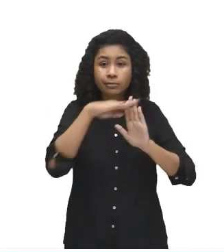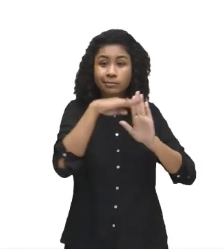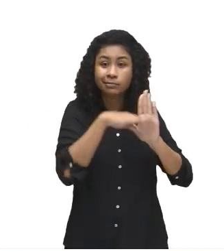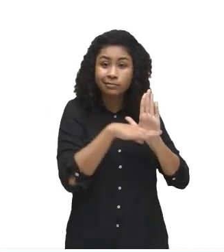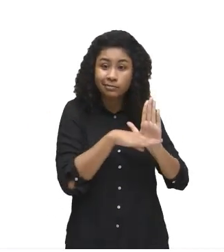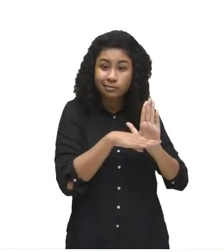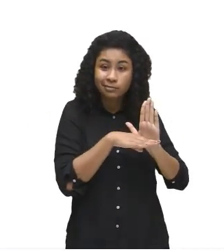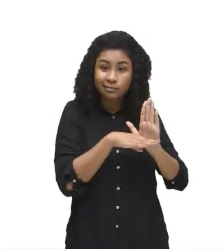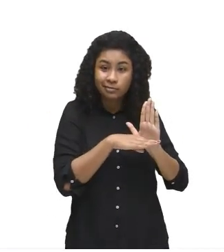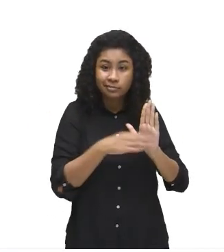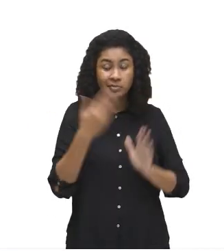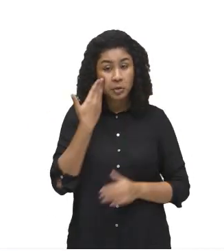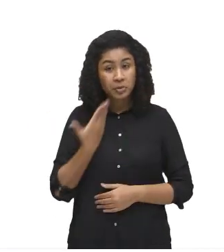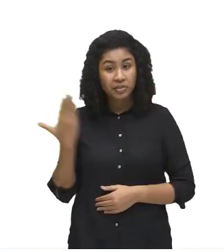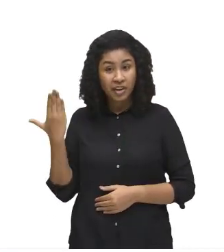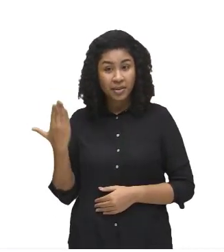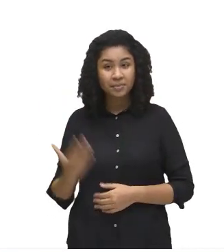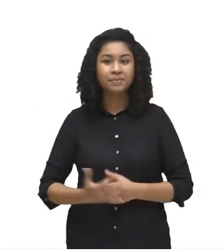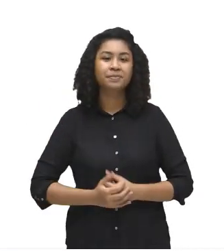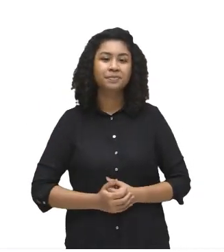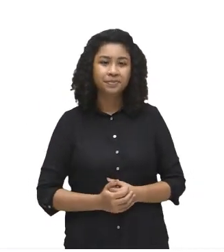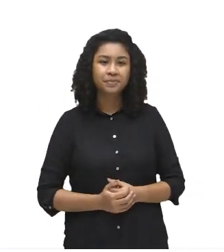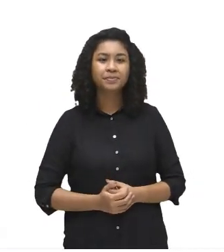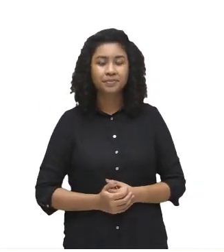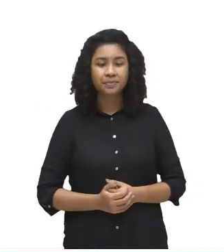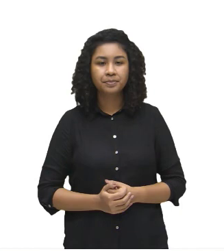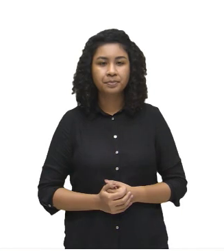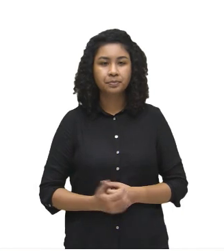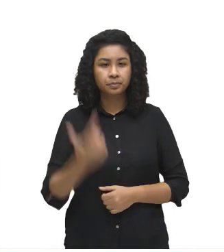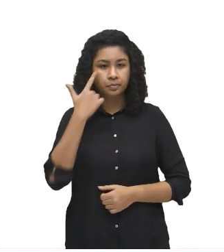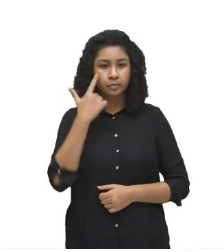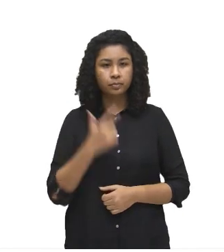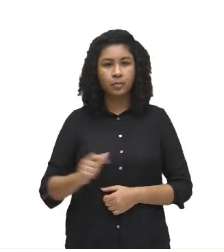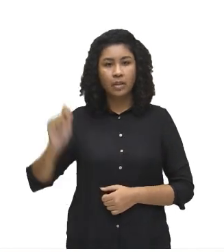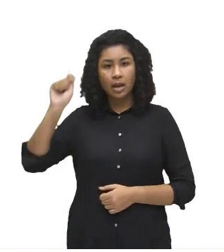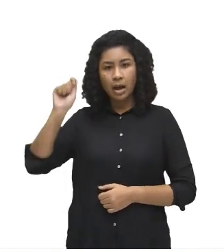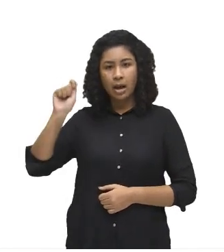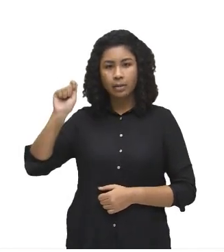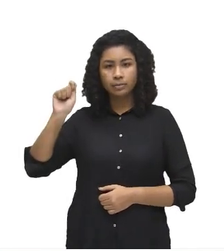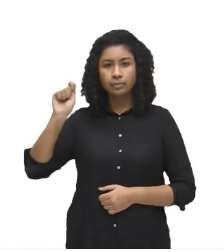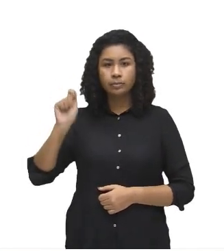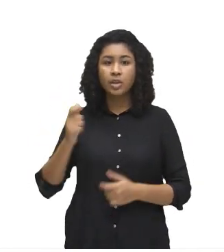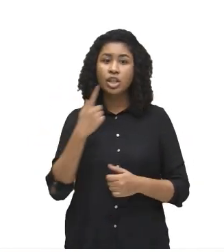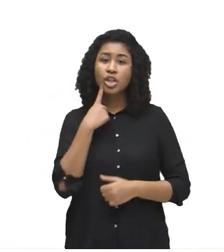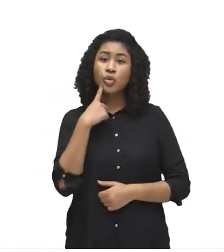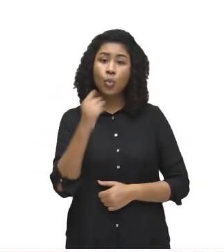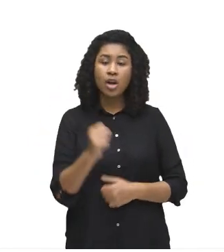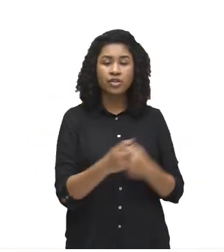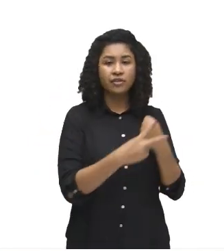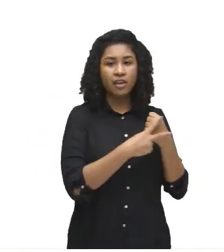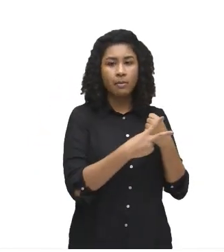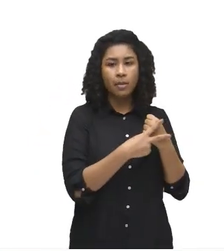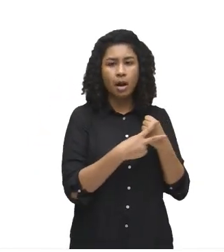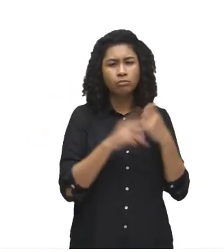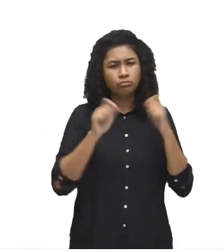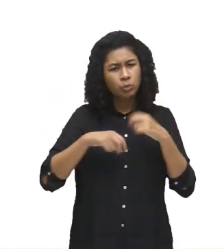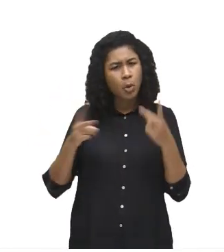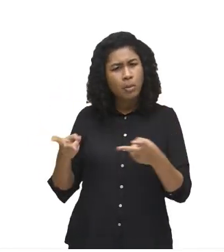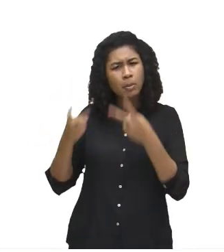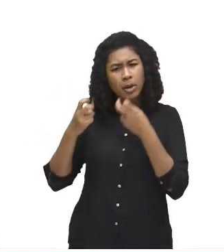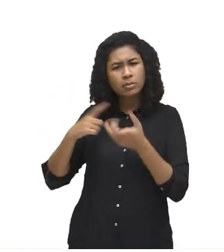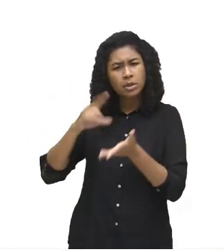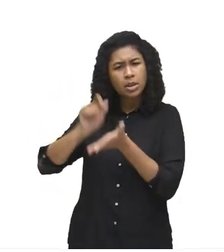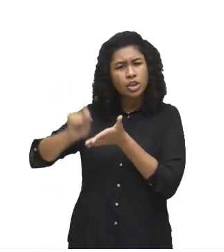então. Olha aí, apenas a linguagem verbal. Quem assinalou letra A pode ter observado só o escrito, só a